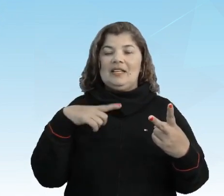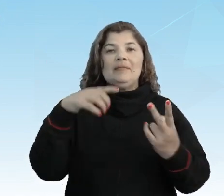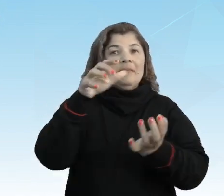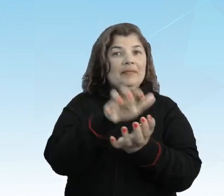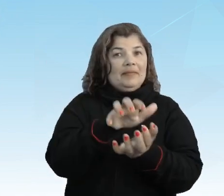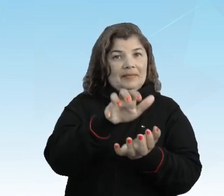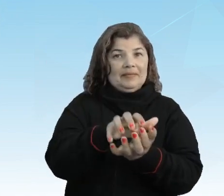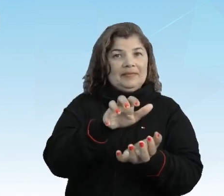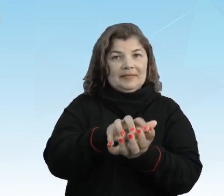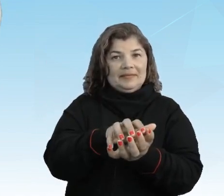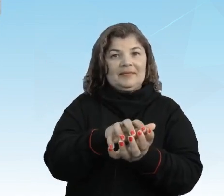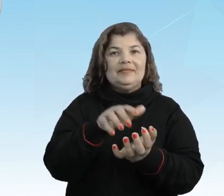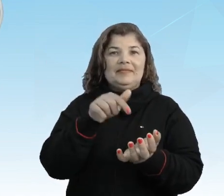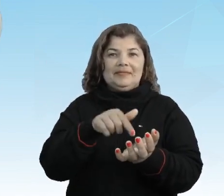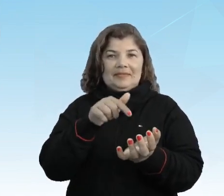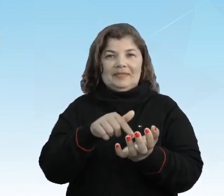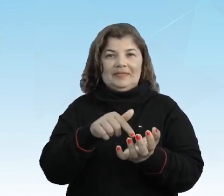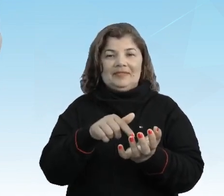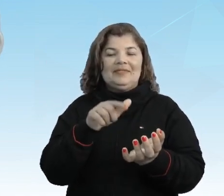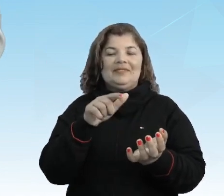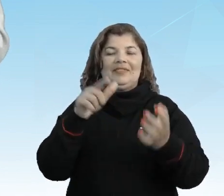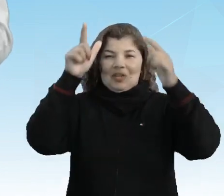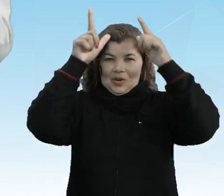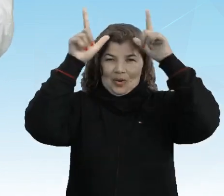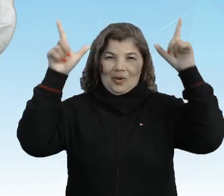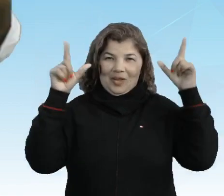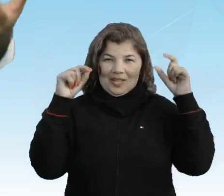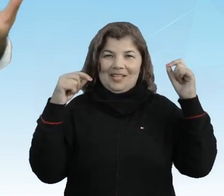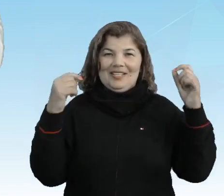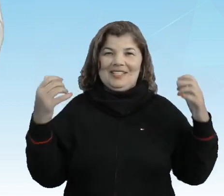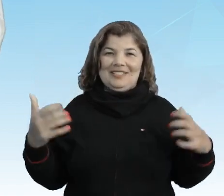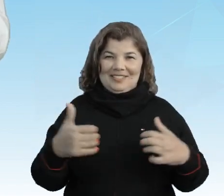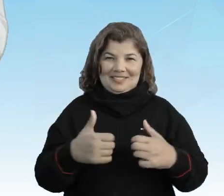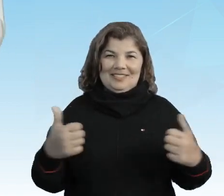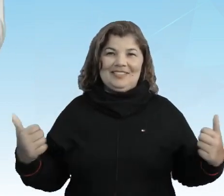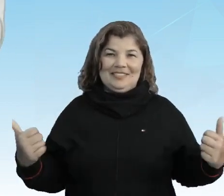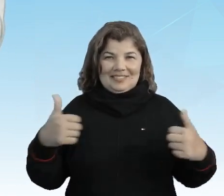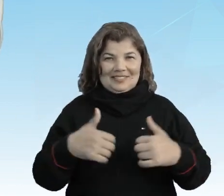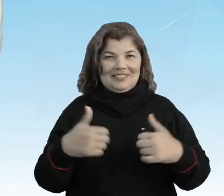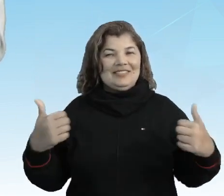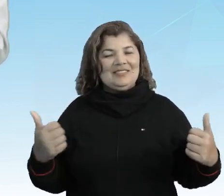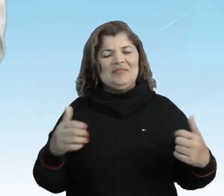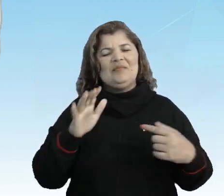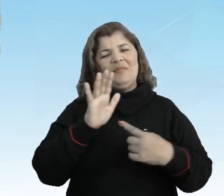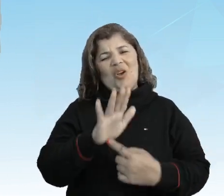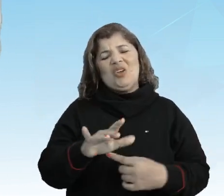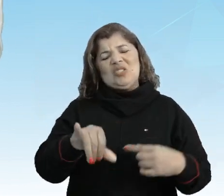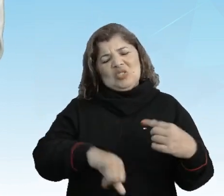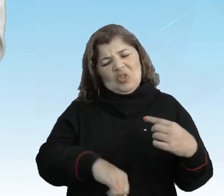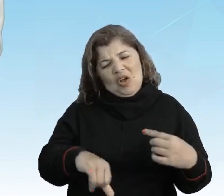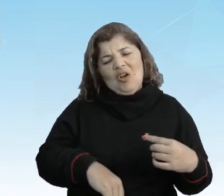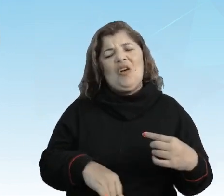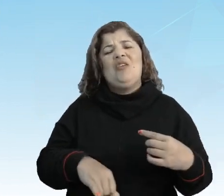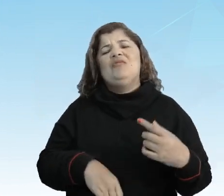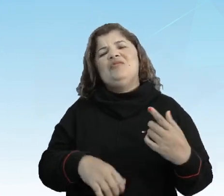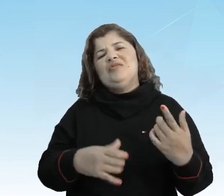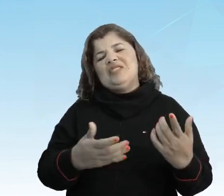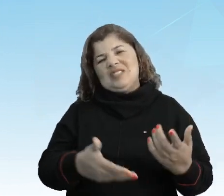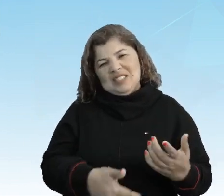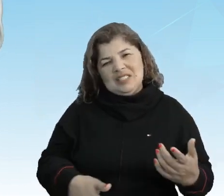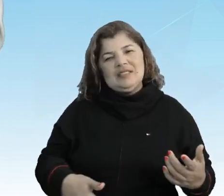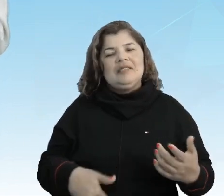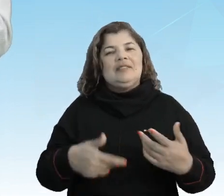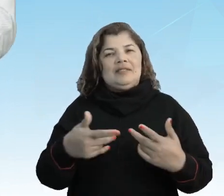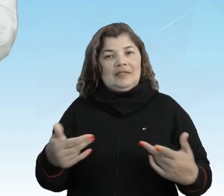Pernambuco, né, do Luiz Gonzaga, Sim. que passou a imagem de um Pernambuco sofrido, da seca, da miséria,